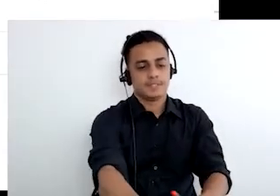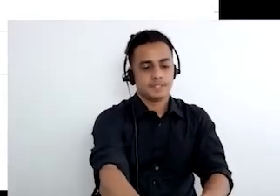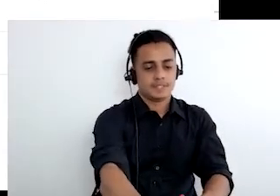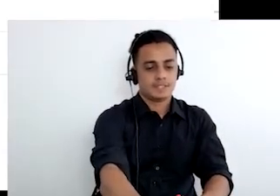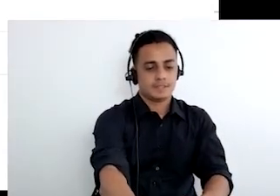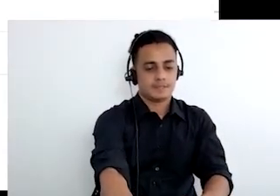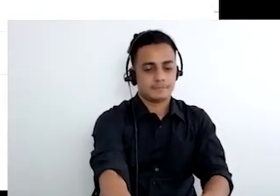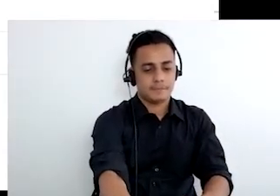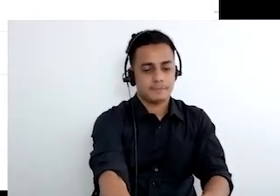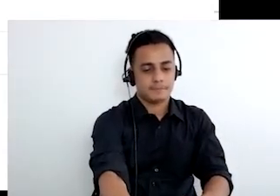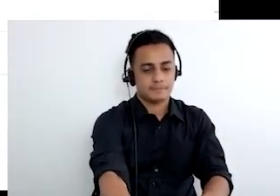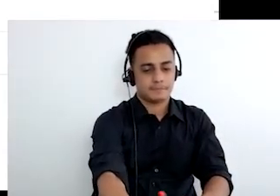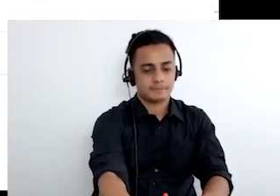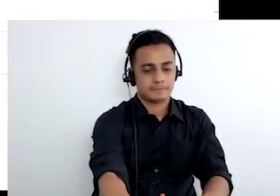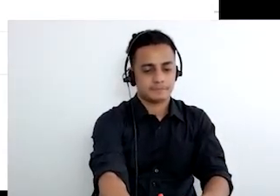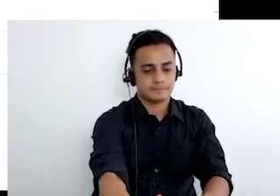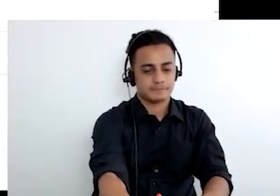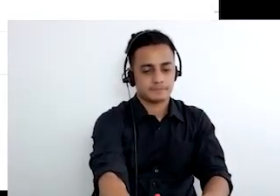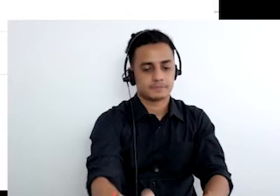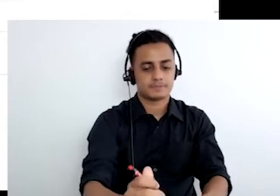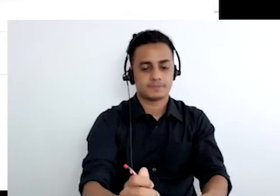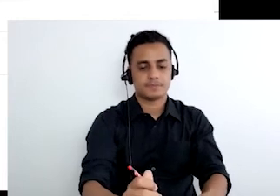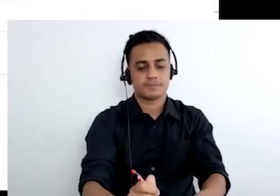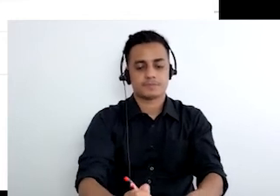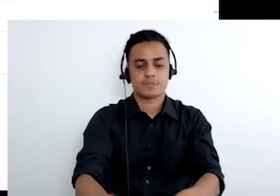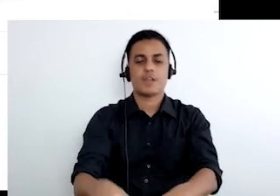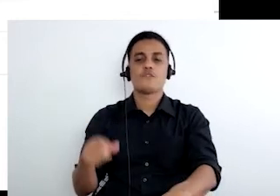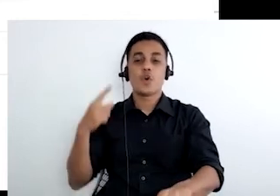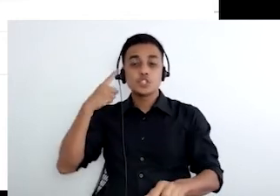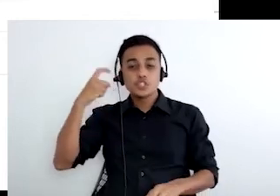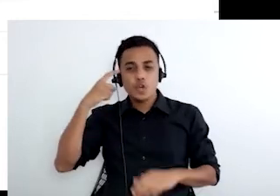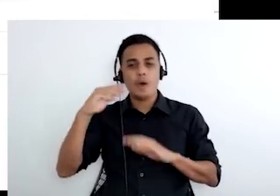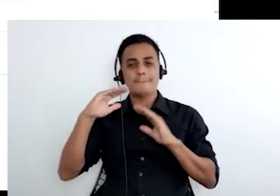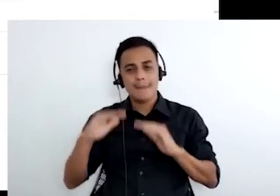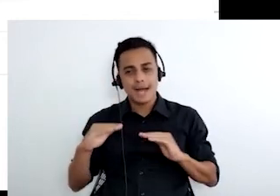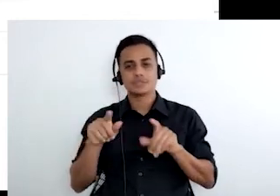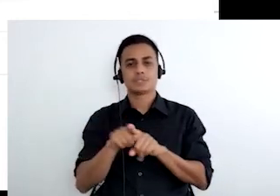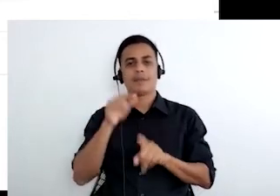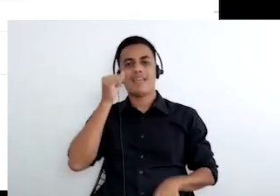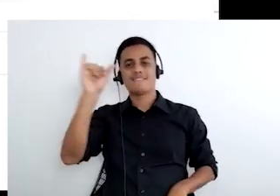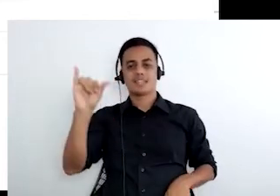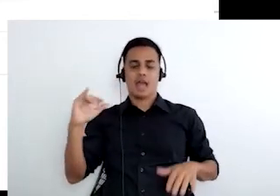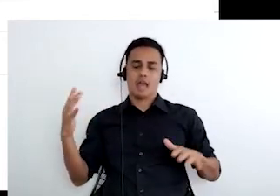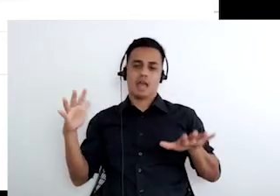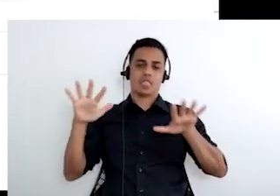E vamos botar um som um pouco baixinho para não sobrepor as demais notas aqui na jogada.